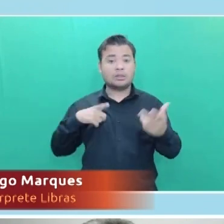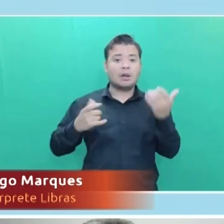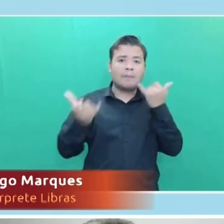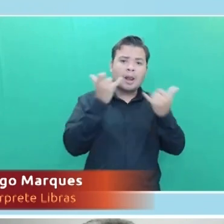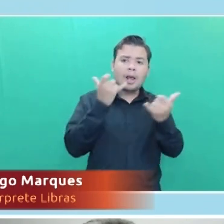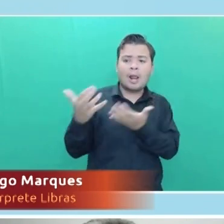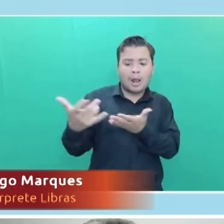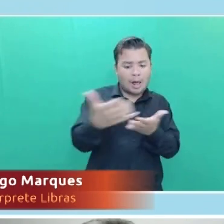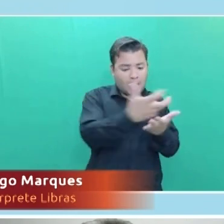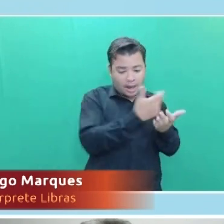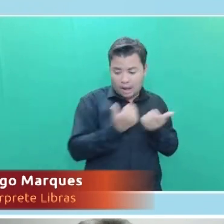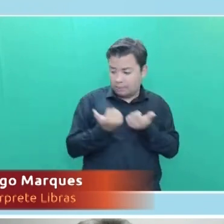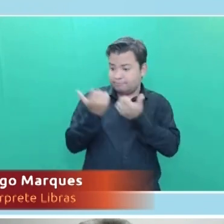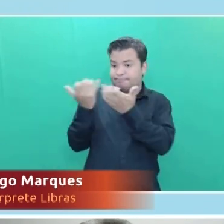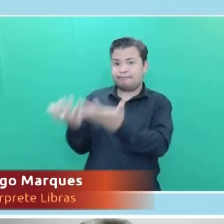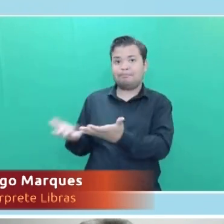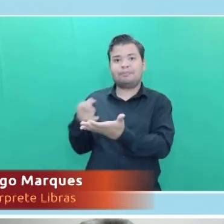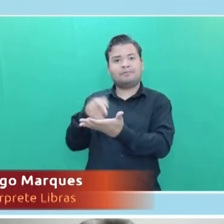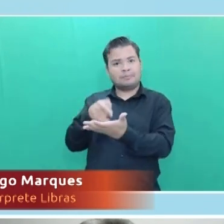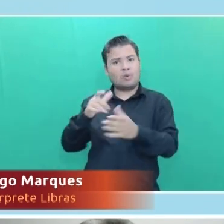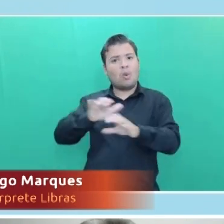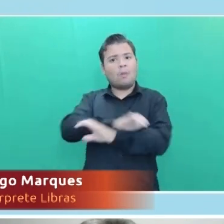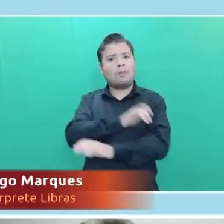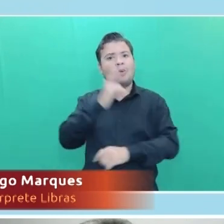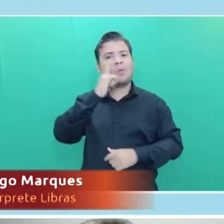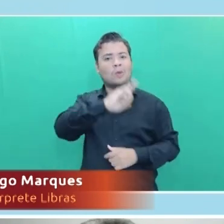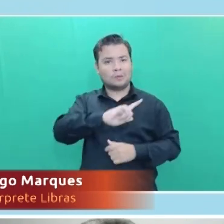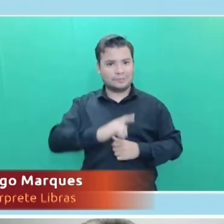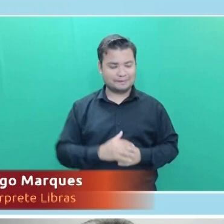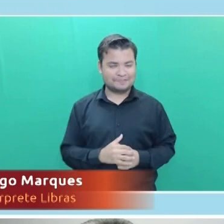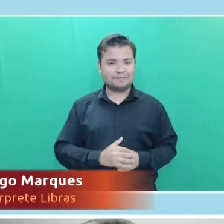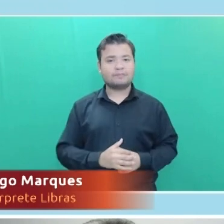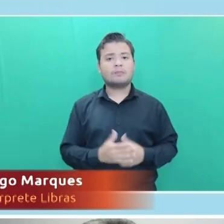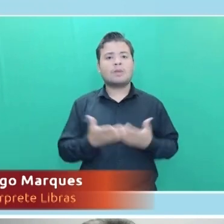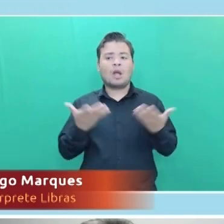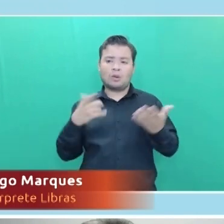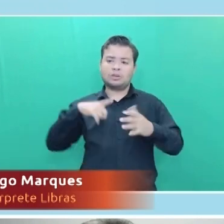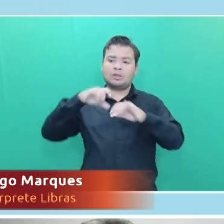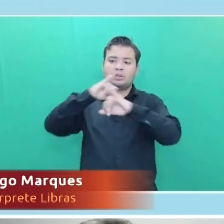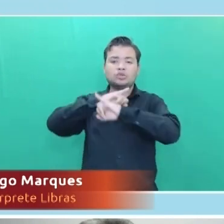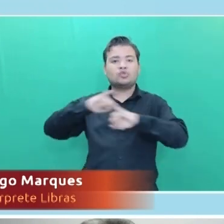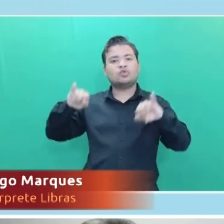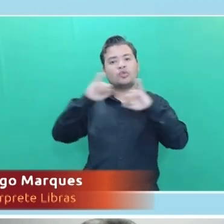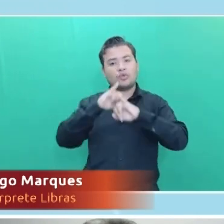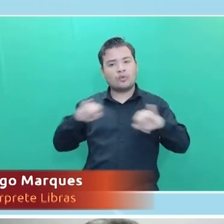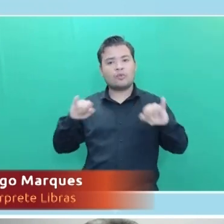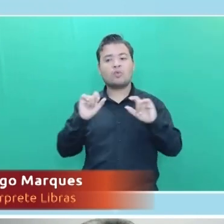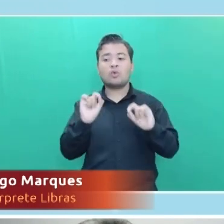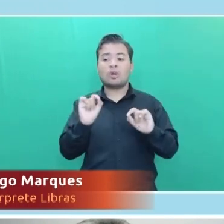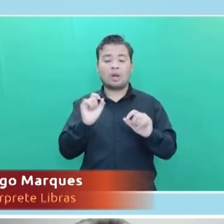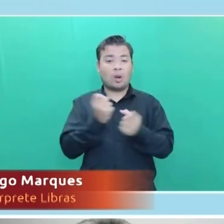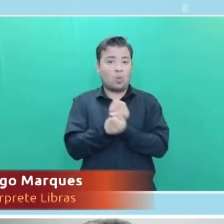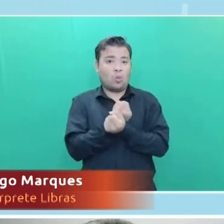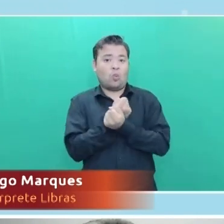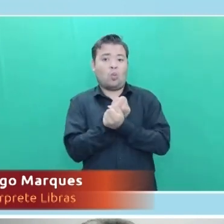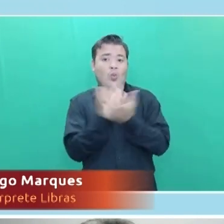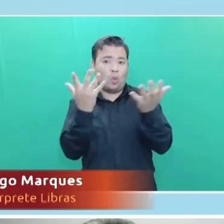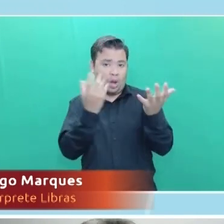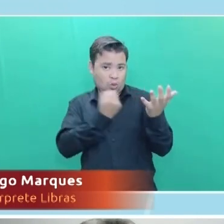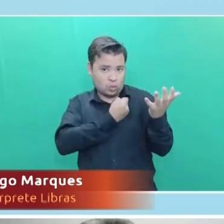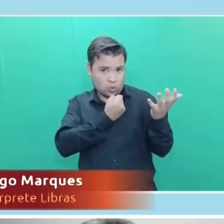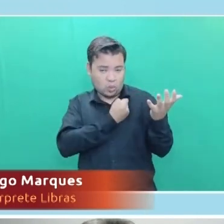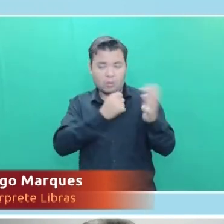população indígena. Nós estamos divulgando, por enquanto, apenas o número, quer dizer, a